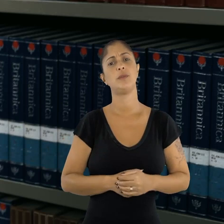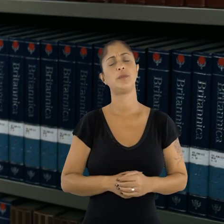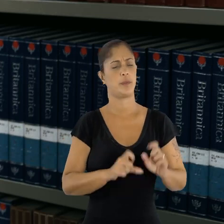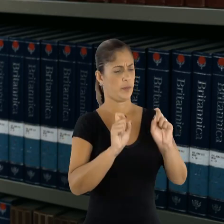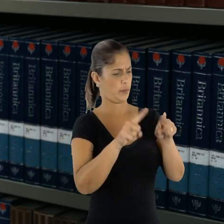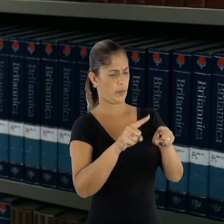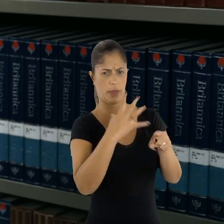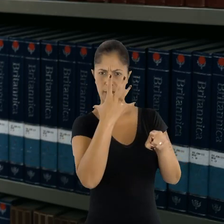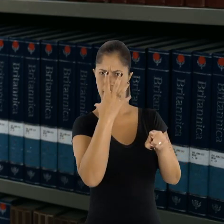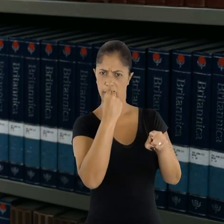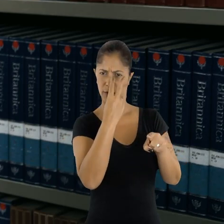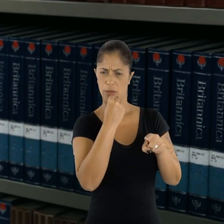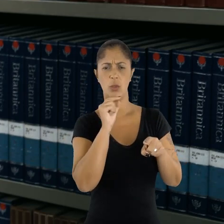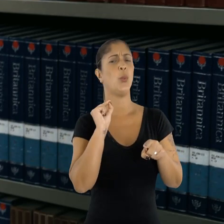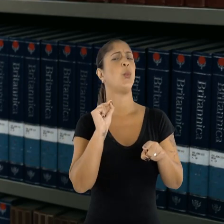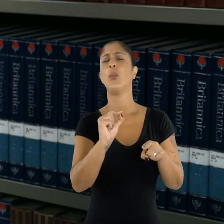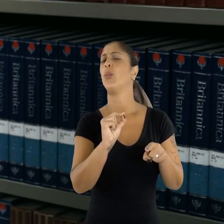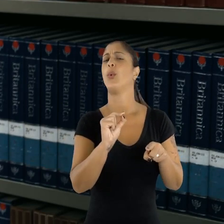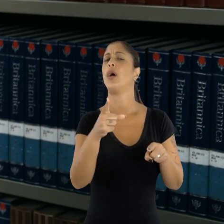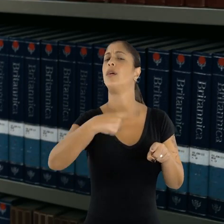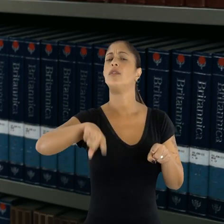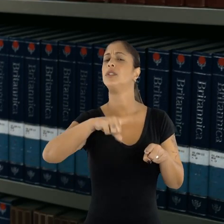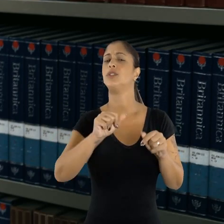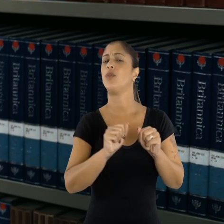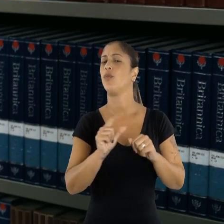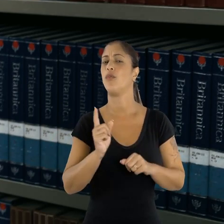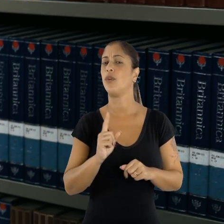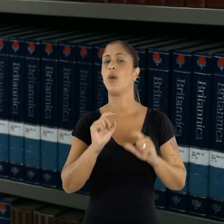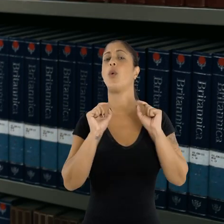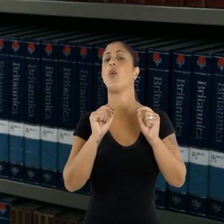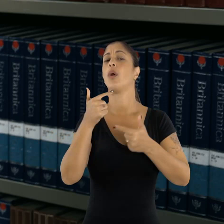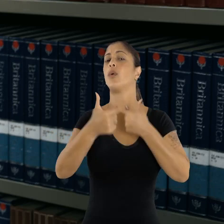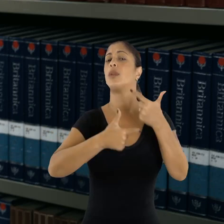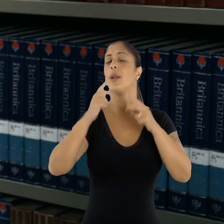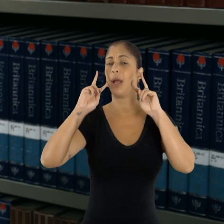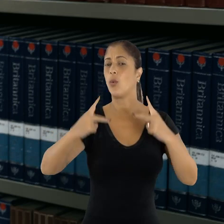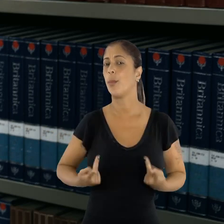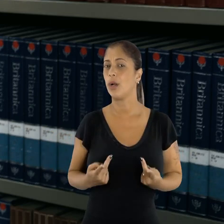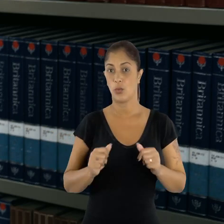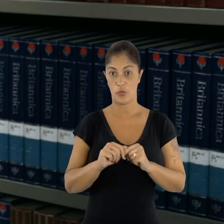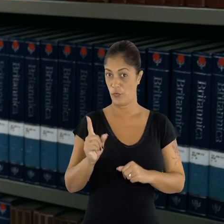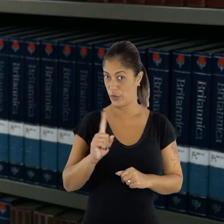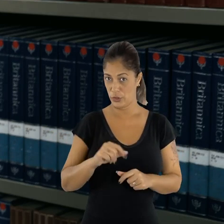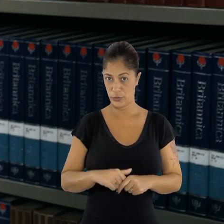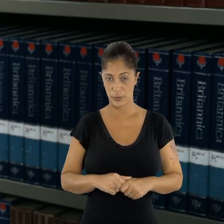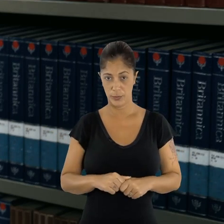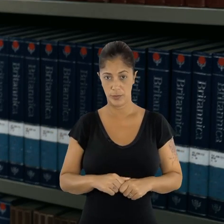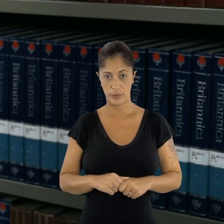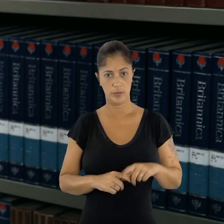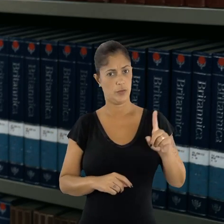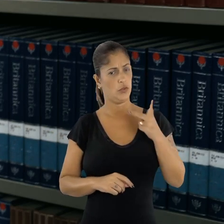trabalhadores, nessa foto, o que vocês não fizeram? O que o trabalho humano não